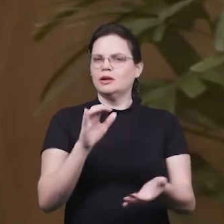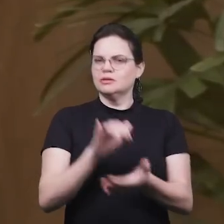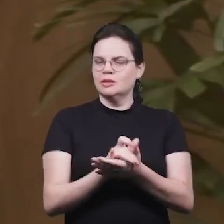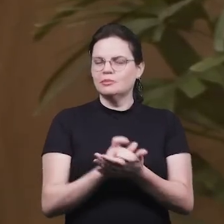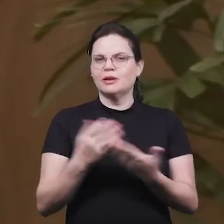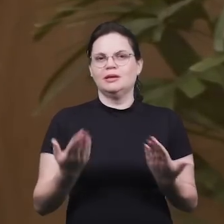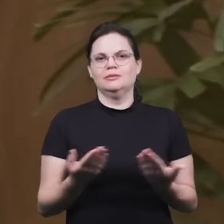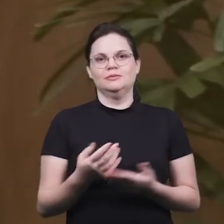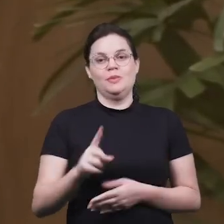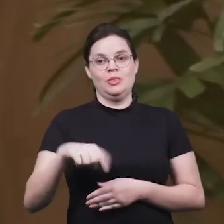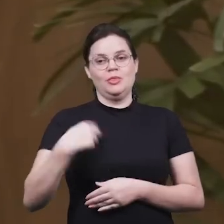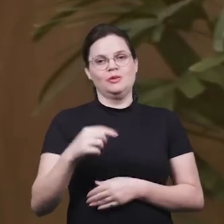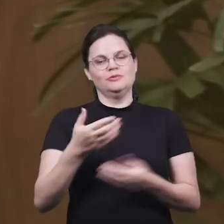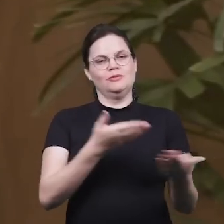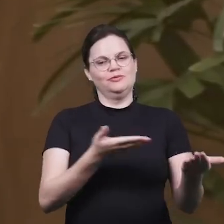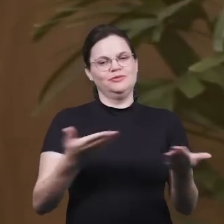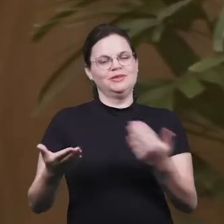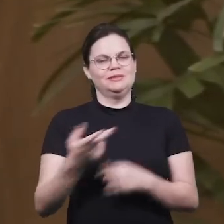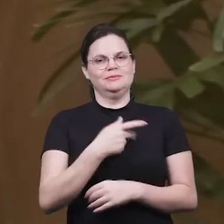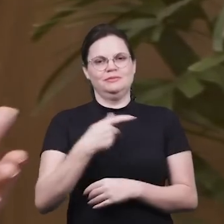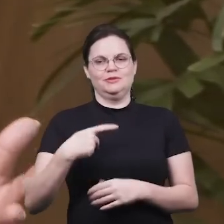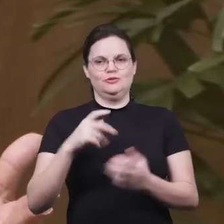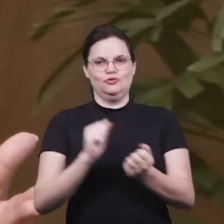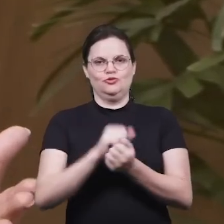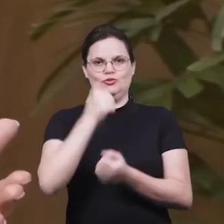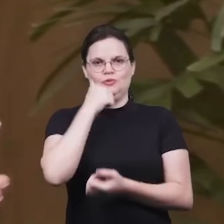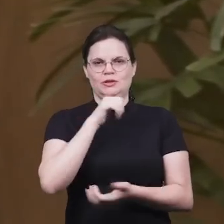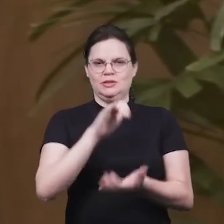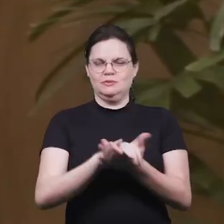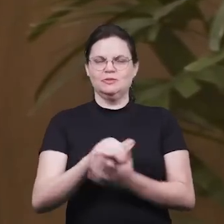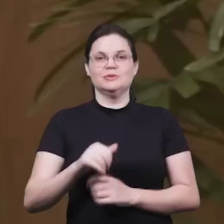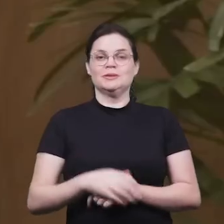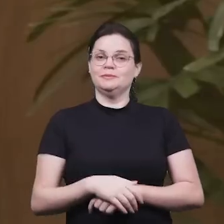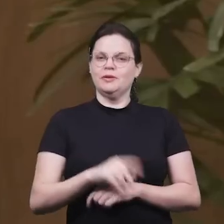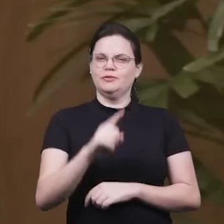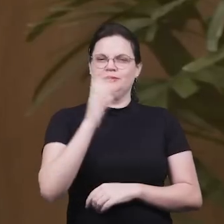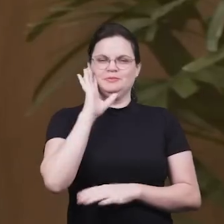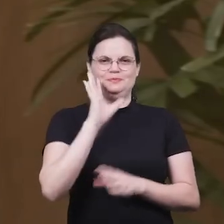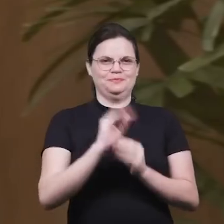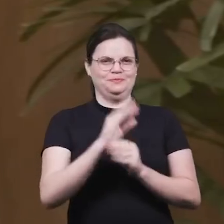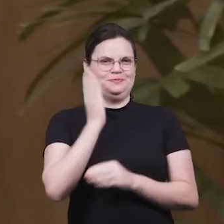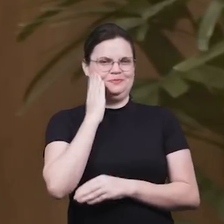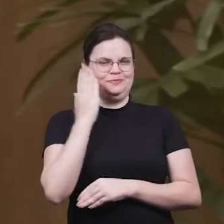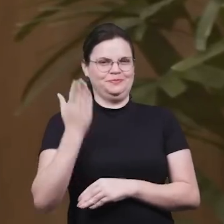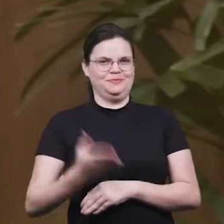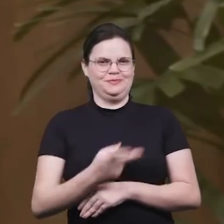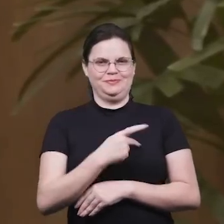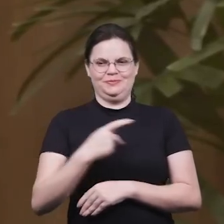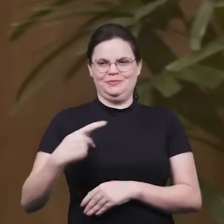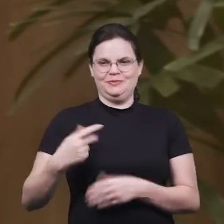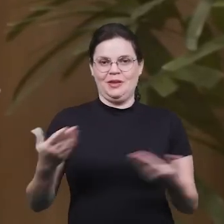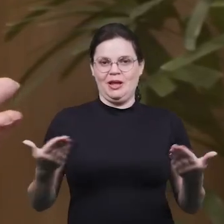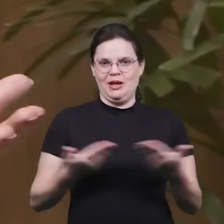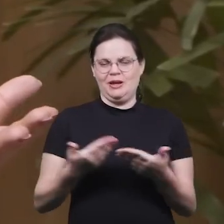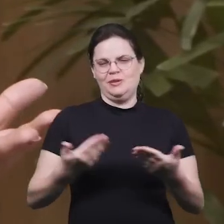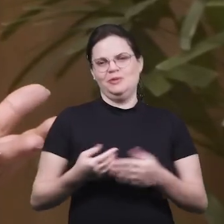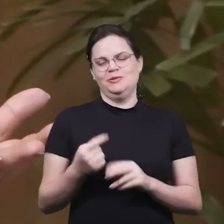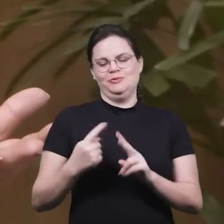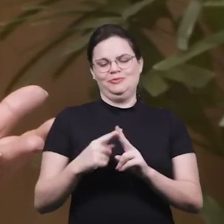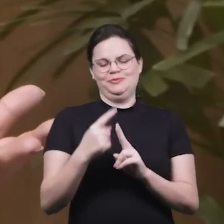nossos queridos pastores e suas esposas. Você já sabe que quem está conosco nestes episódios são